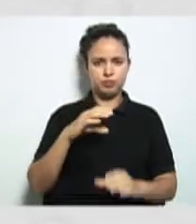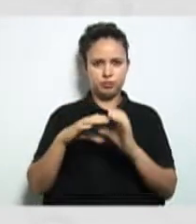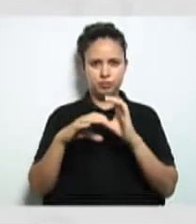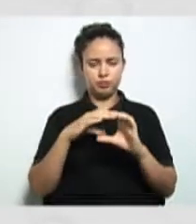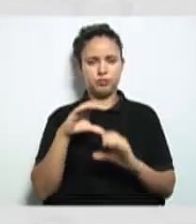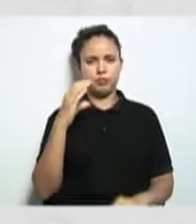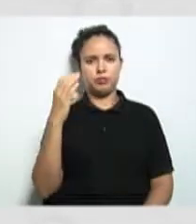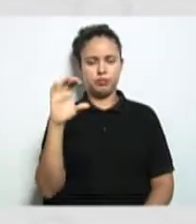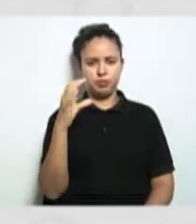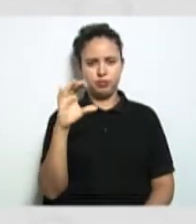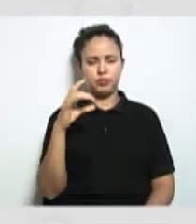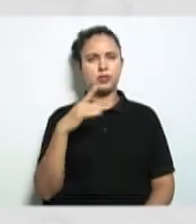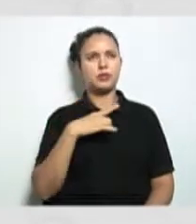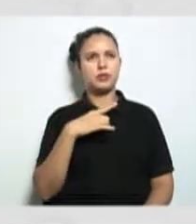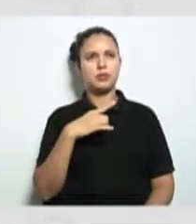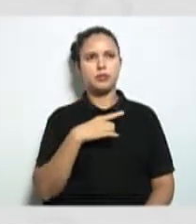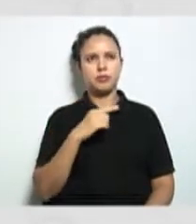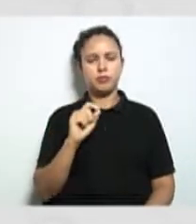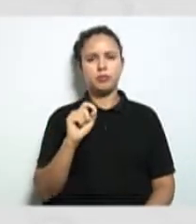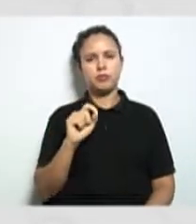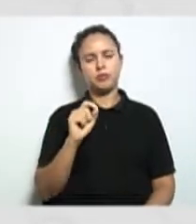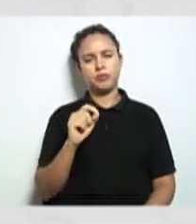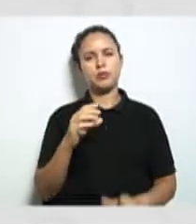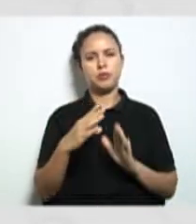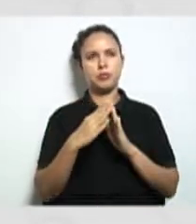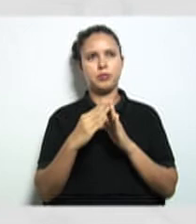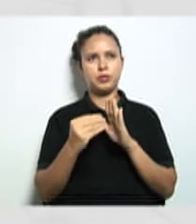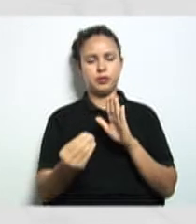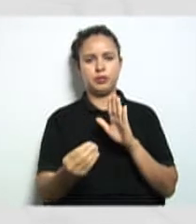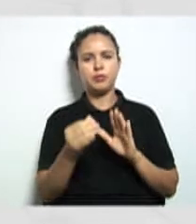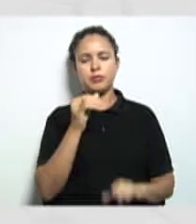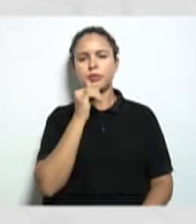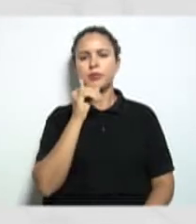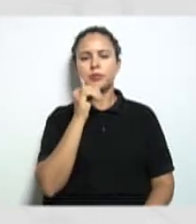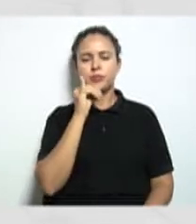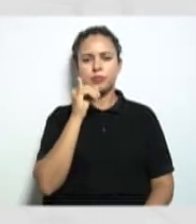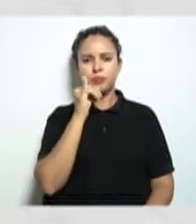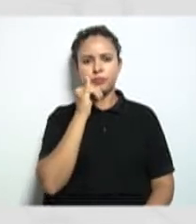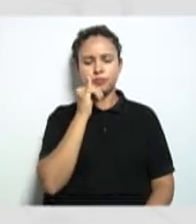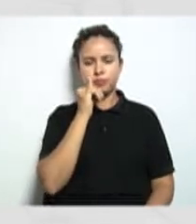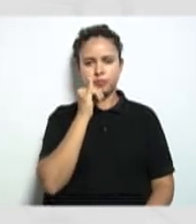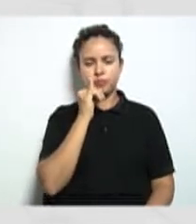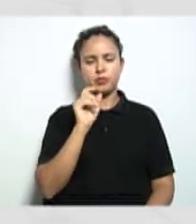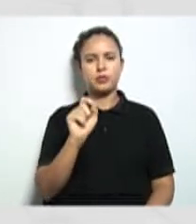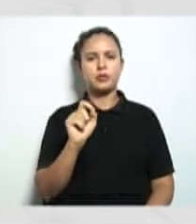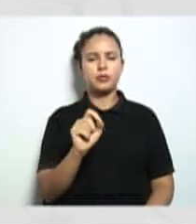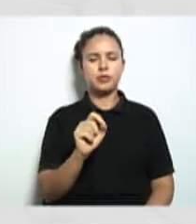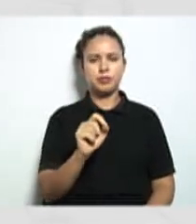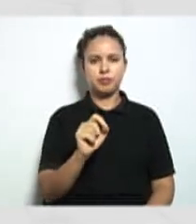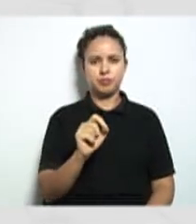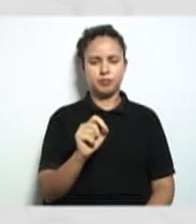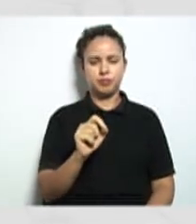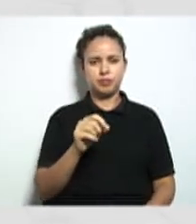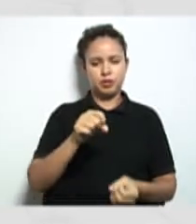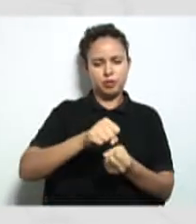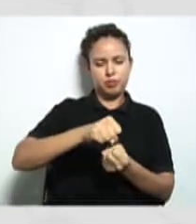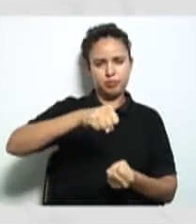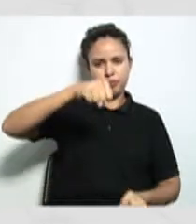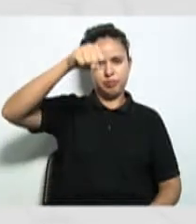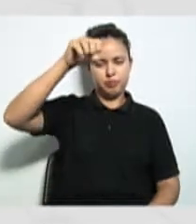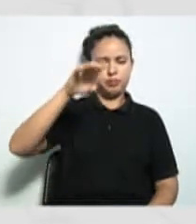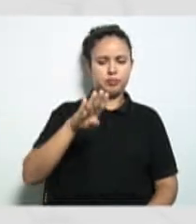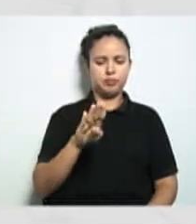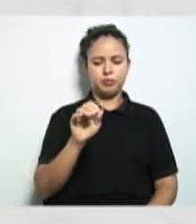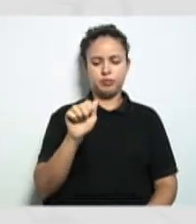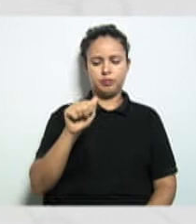tem um modelo, um exemplo do que vem a ser esse banner